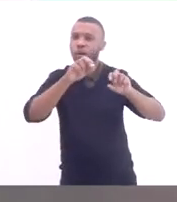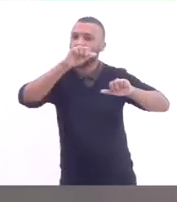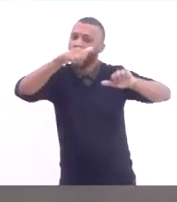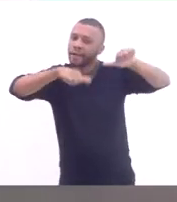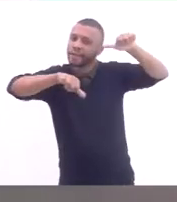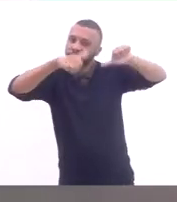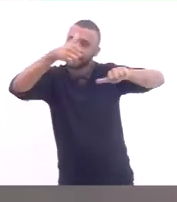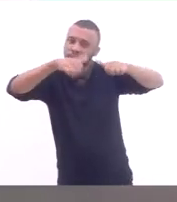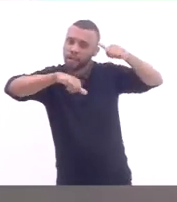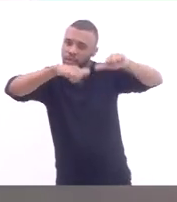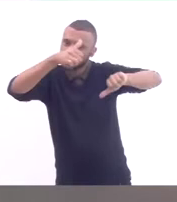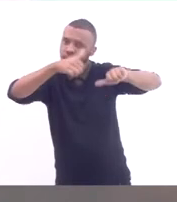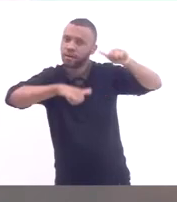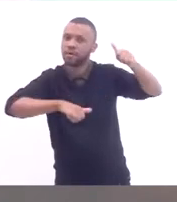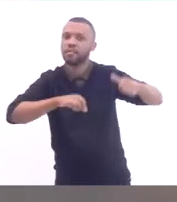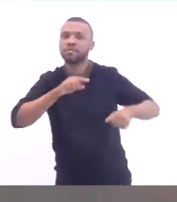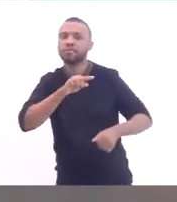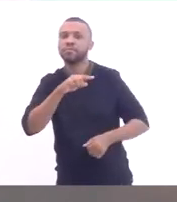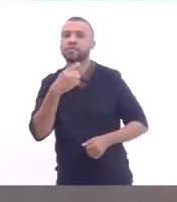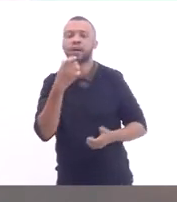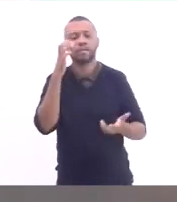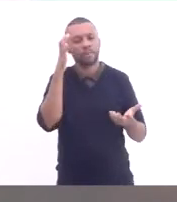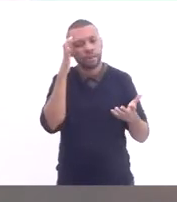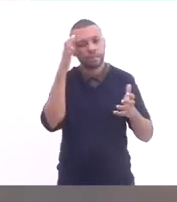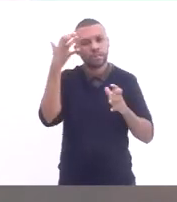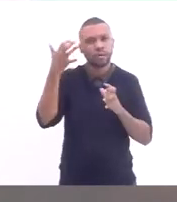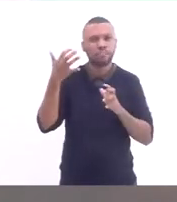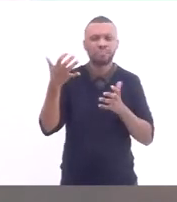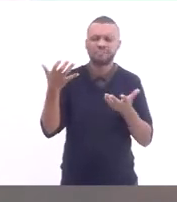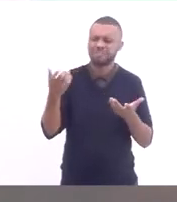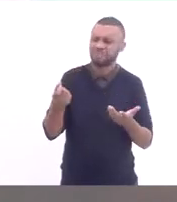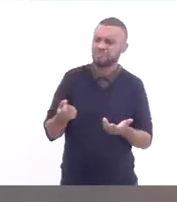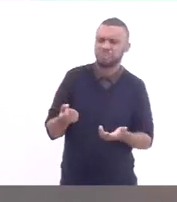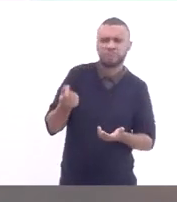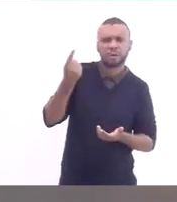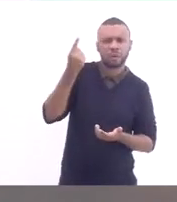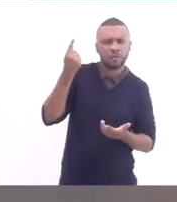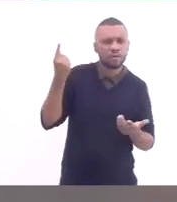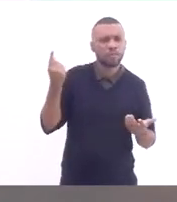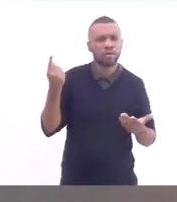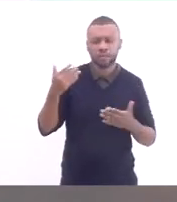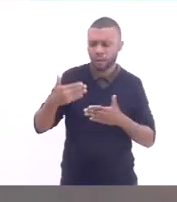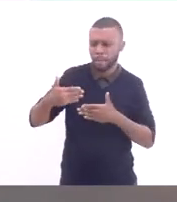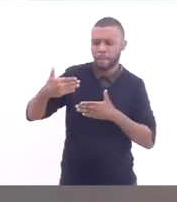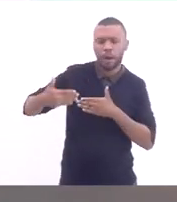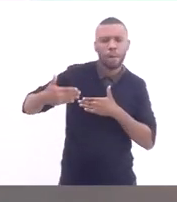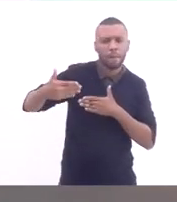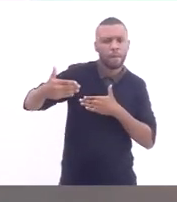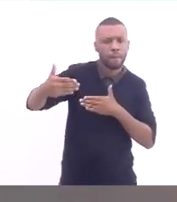avaliação, temos situações aí inusitadas a viver pela frente,